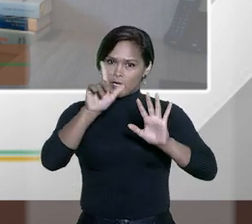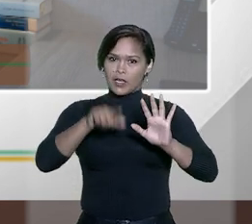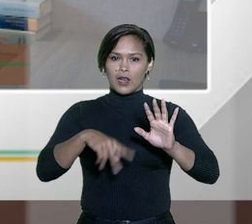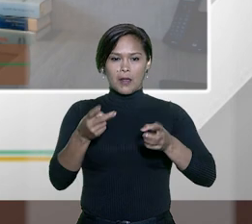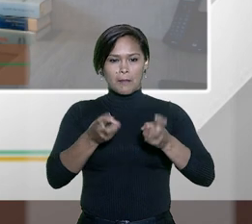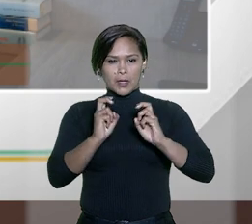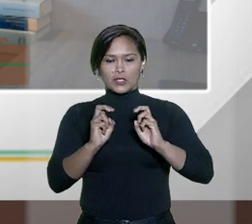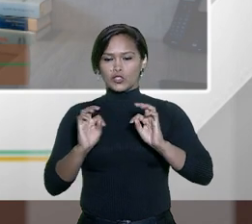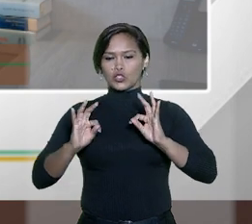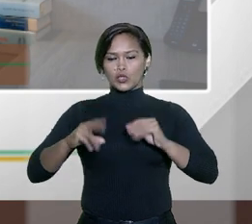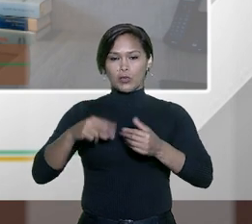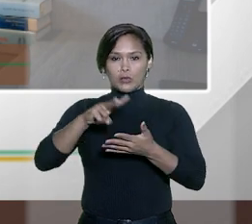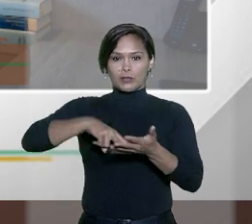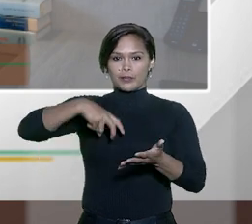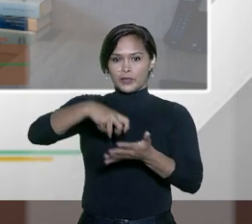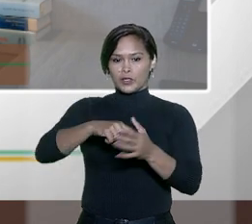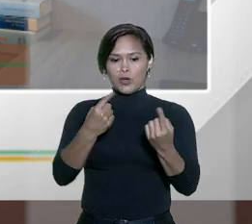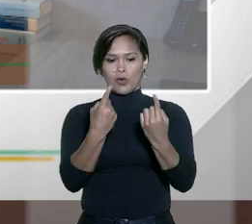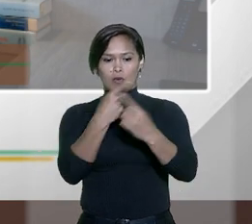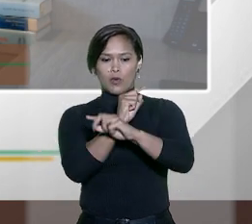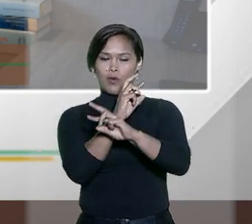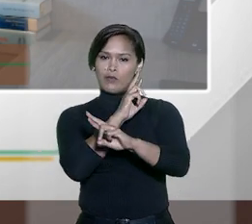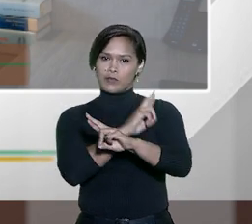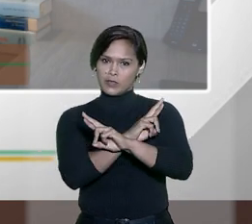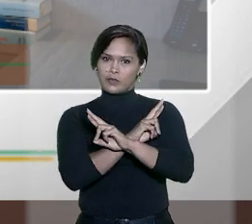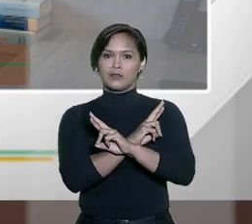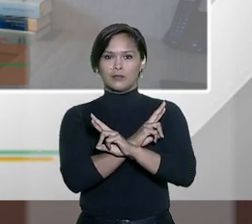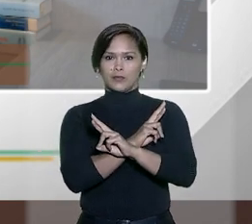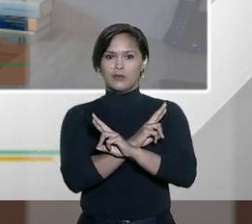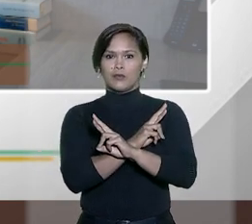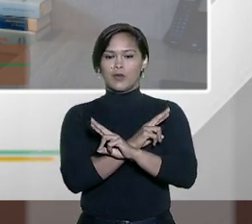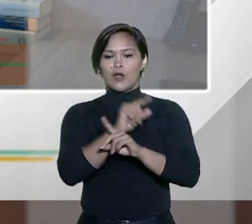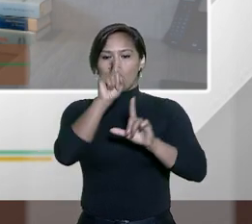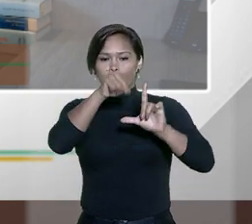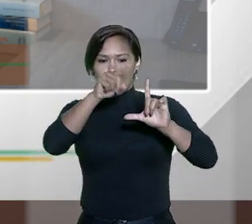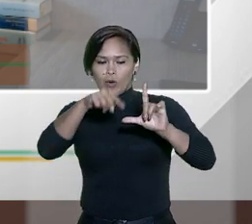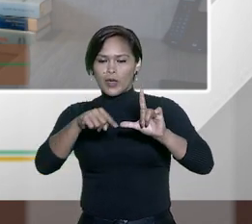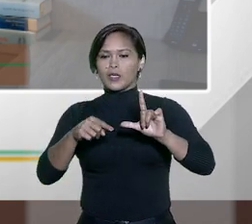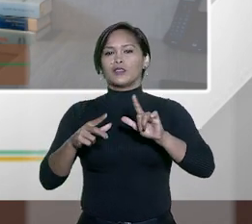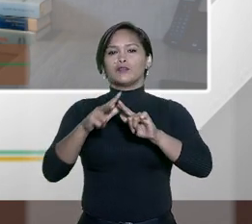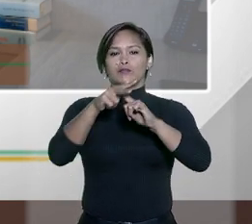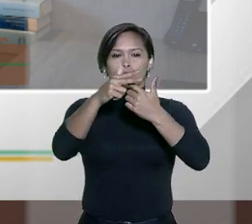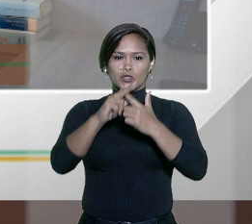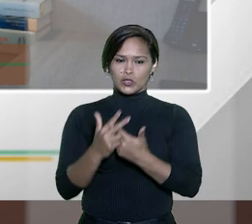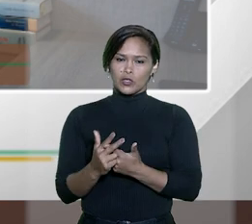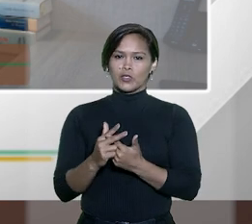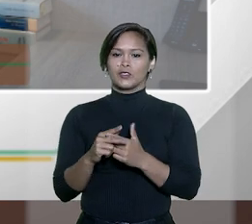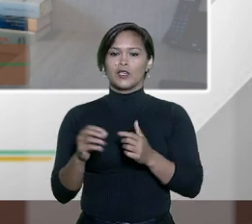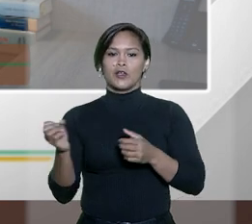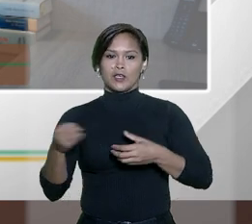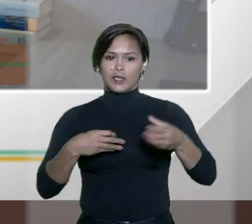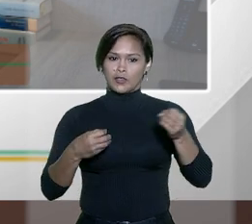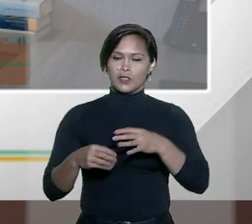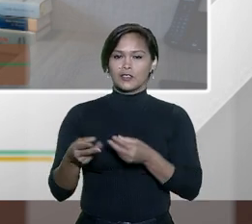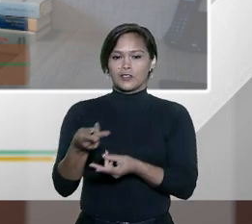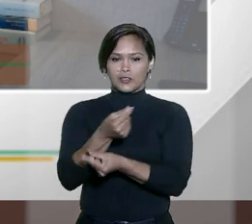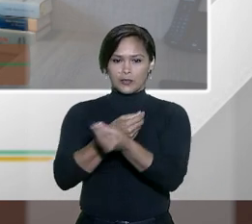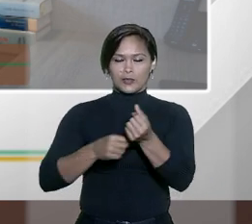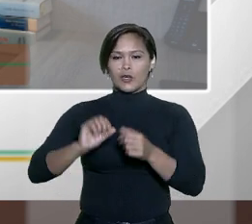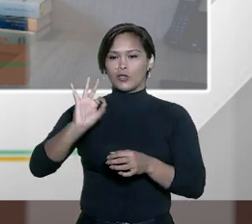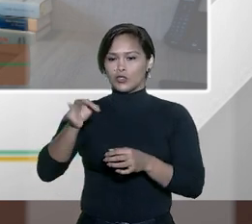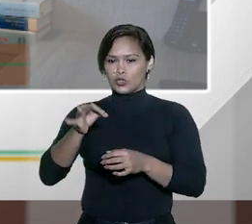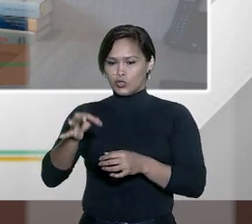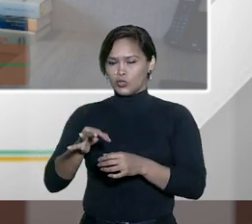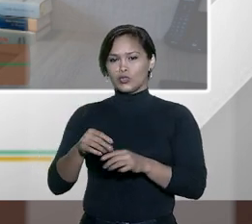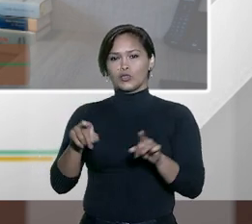que toda condenação contra a fazenda pública, o índice de correção monetária e atualização do capital, aplicação de